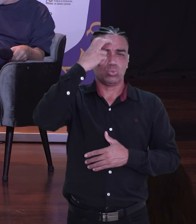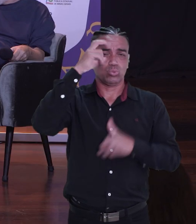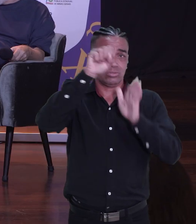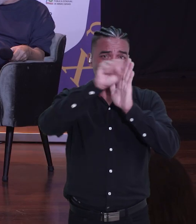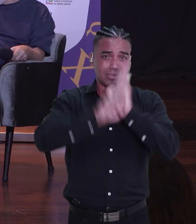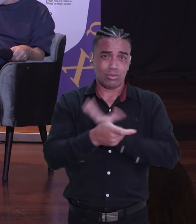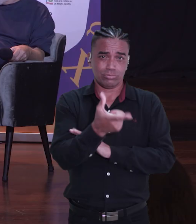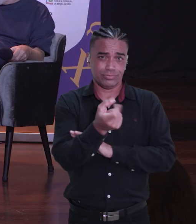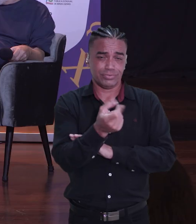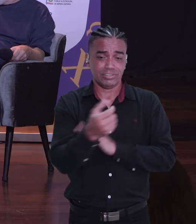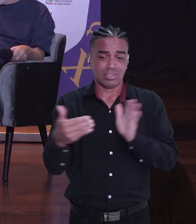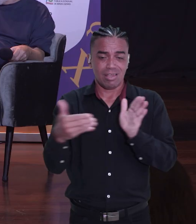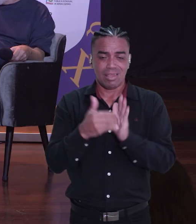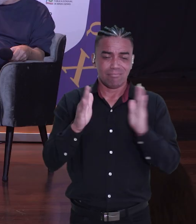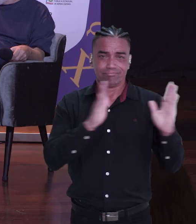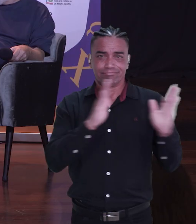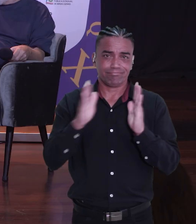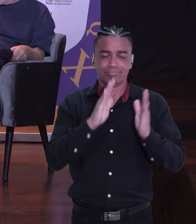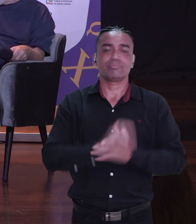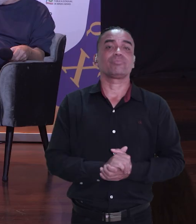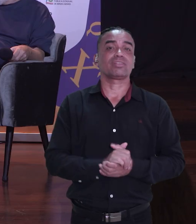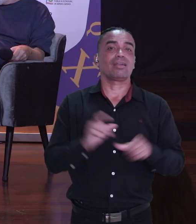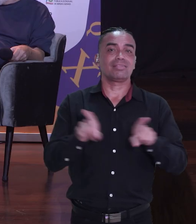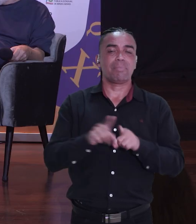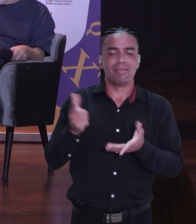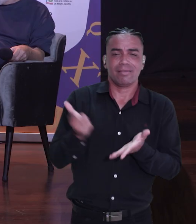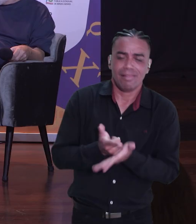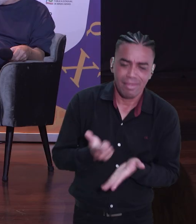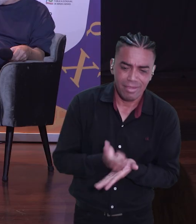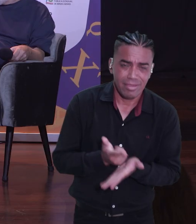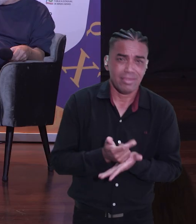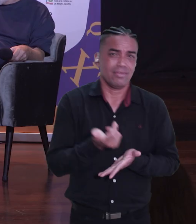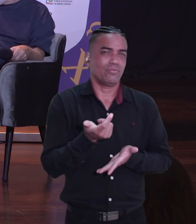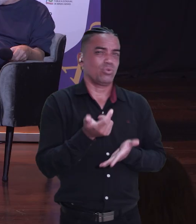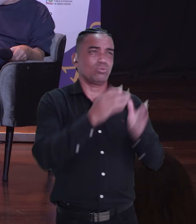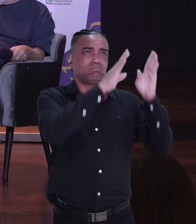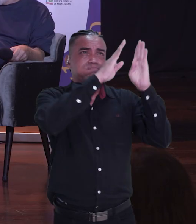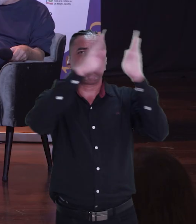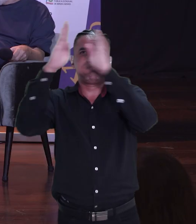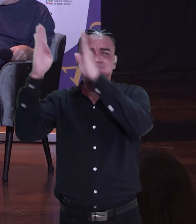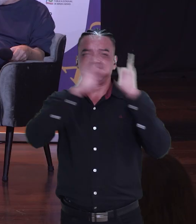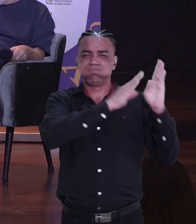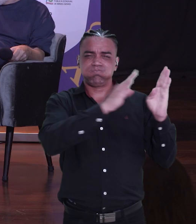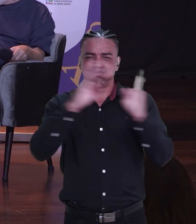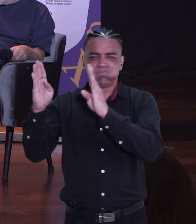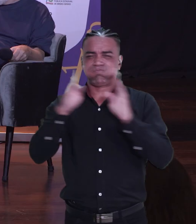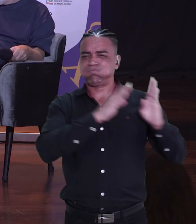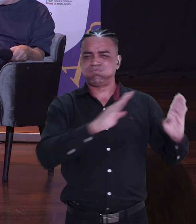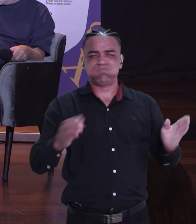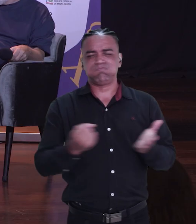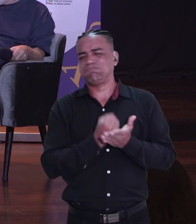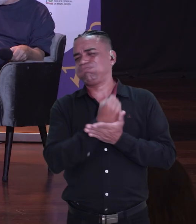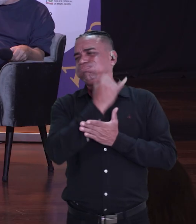cultura, né, do século XX, basicamente, até certa época também. E tem muito livro, né? Tem 11 estantes em casa, né? Tem livro